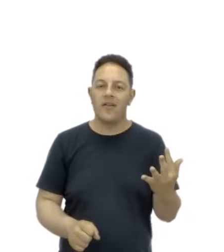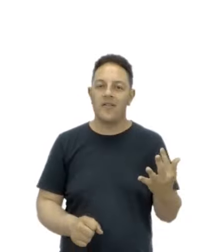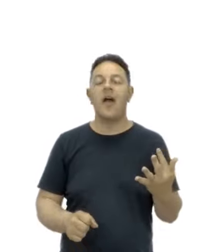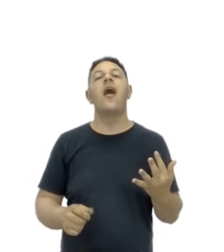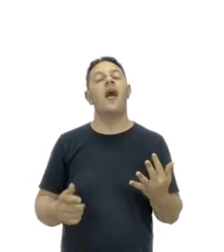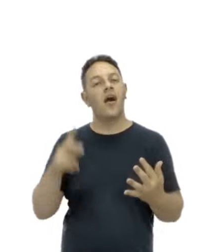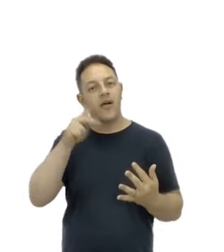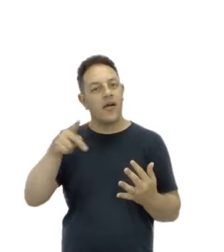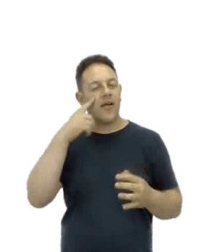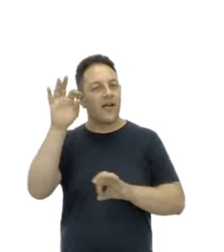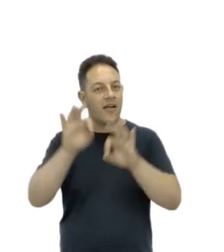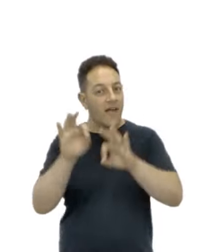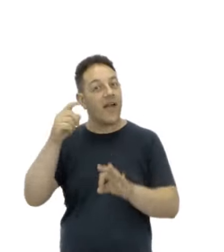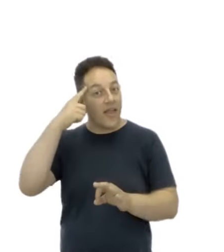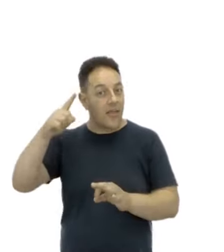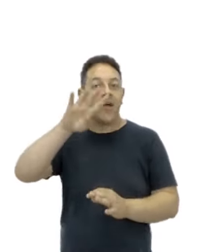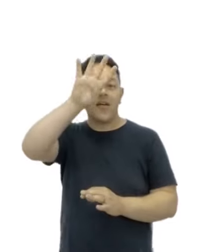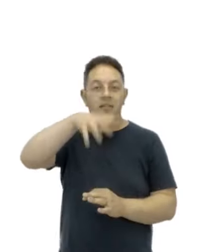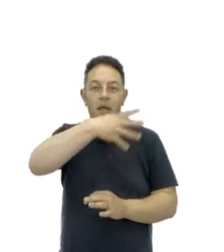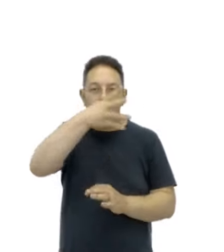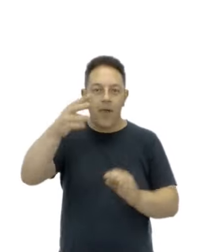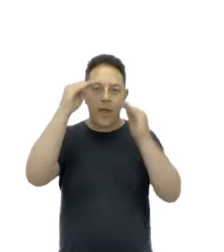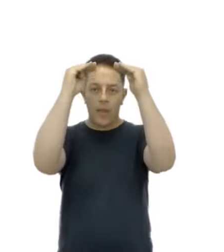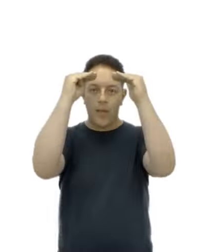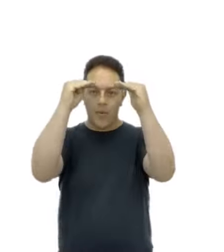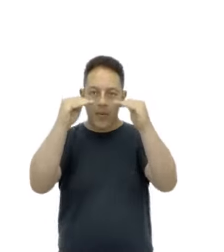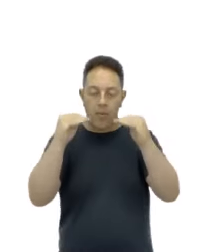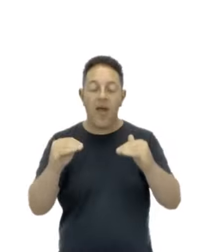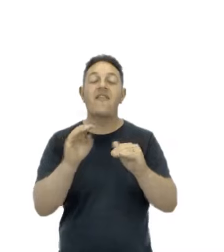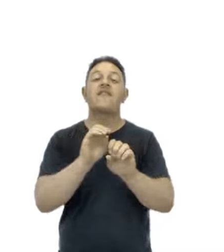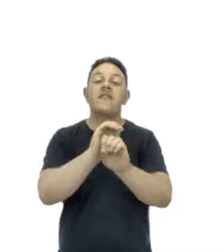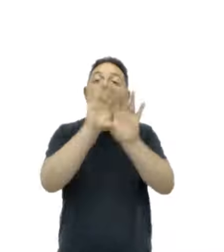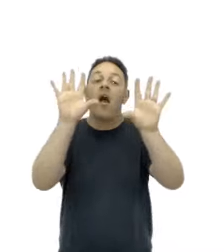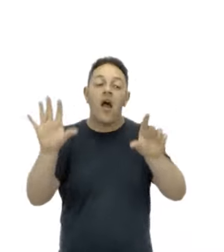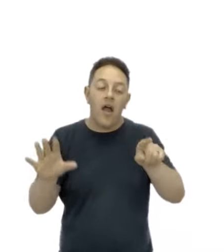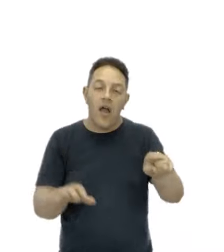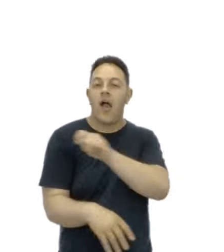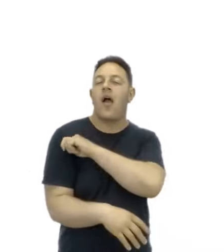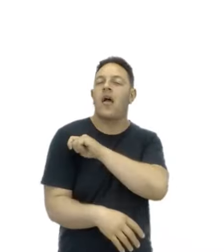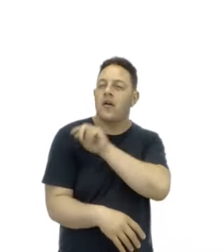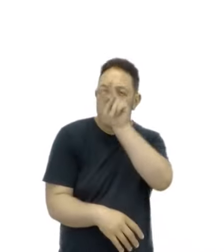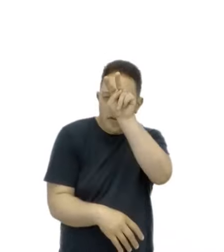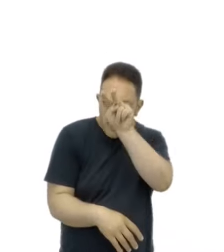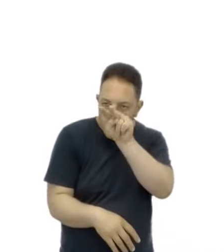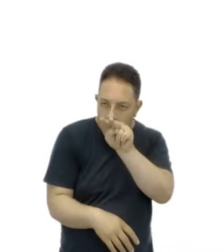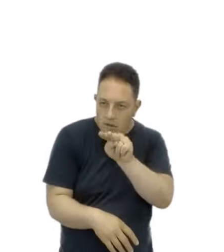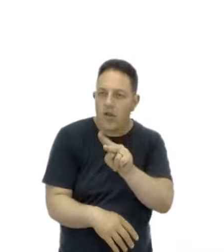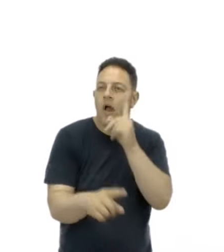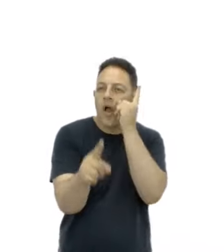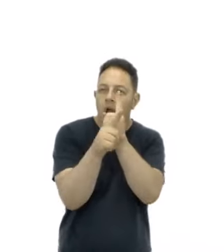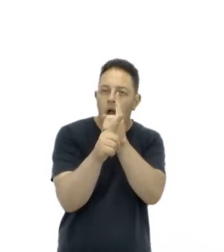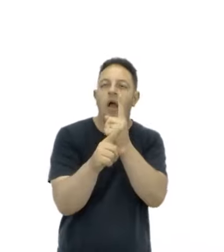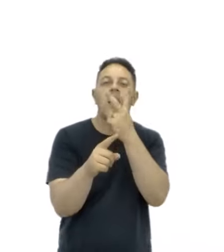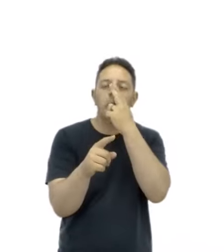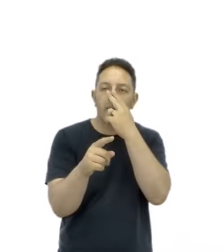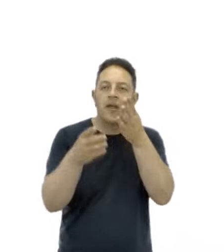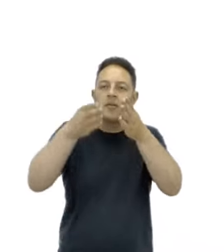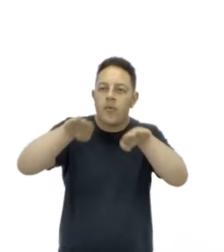aí uma tabela, isso é muito importante, onde seja visível, perceber aí a proporcionalidade